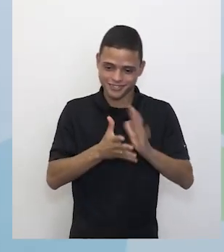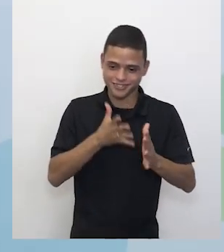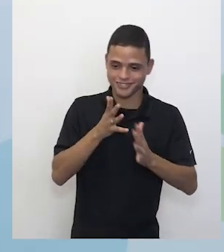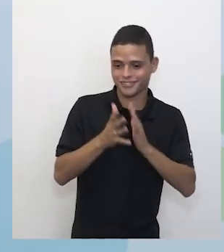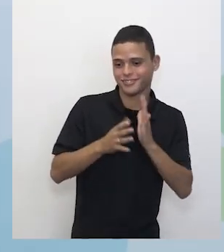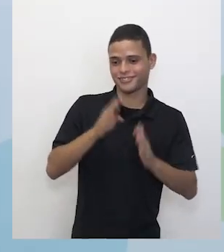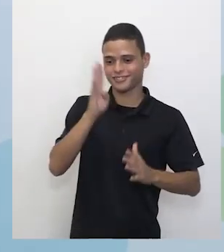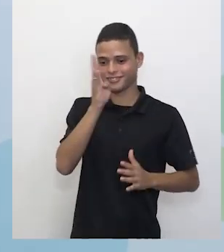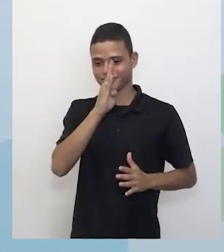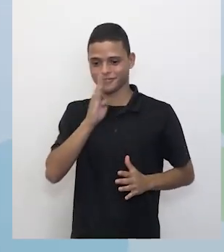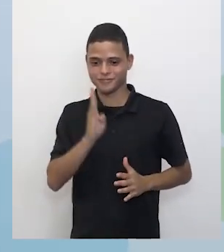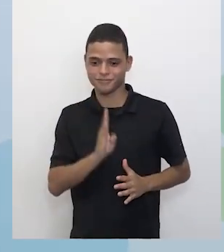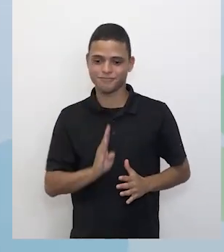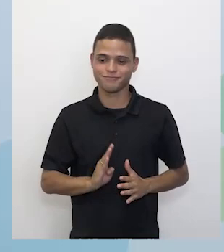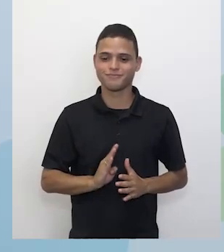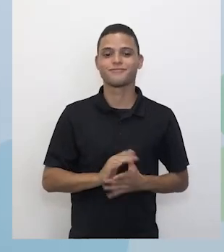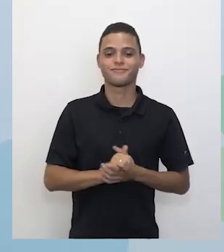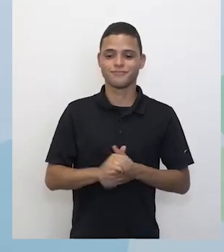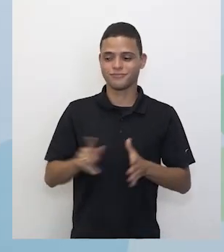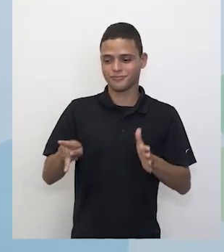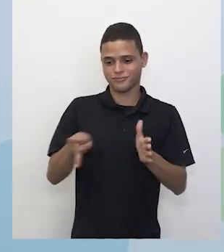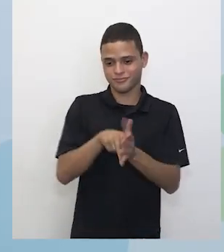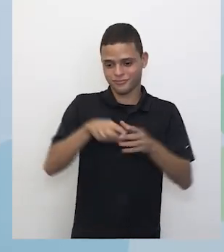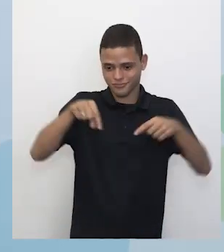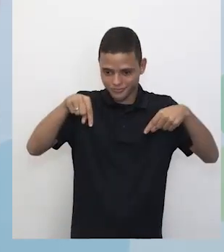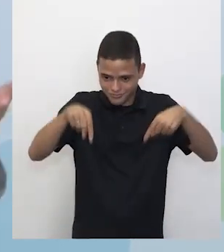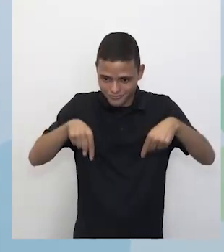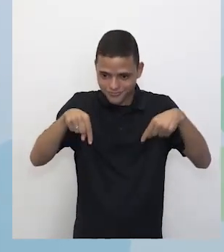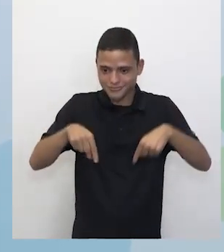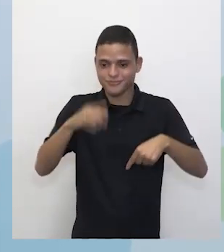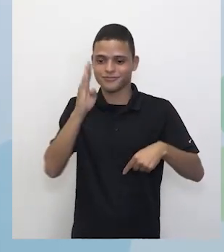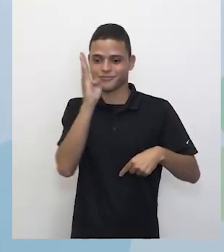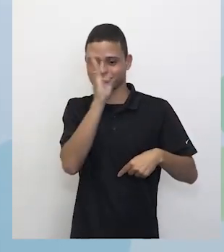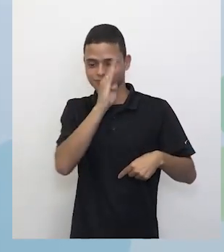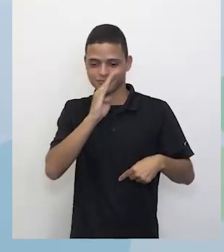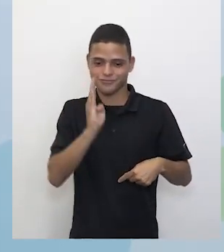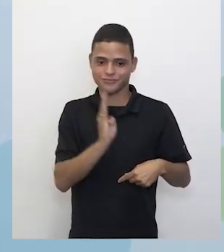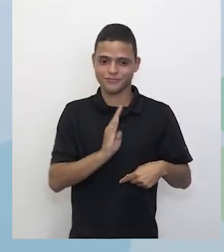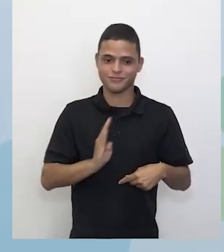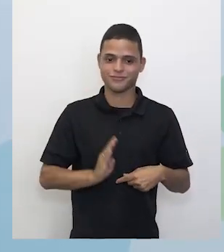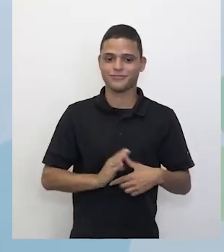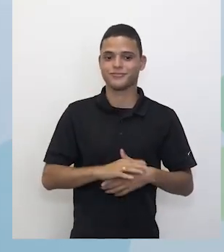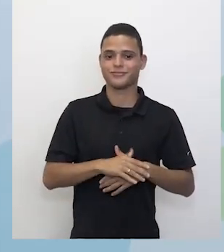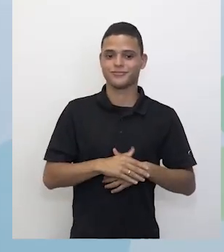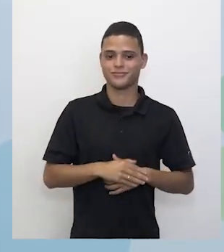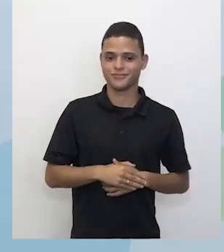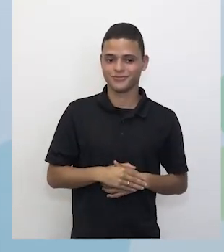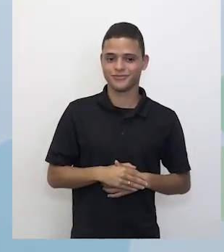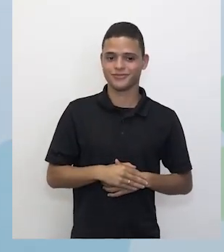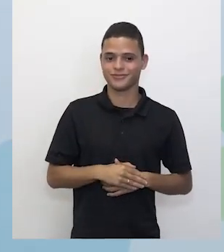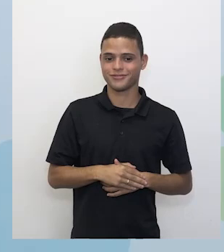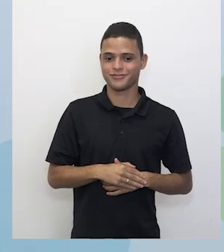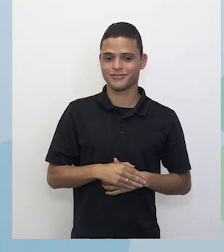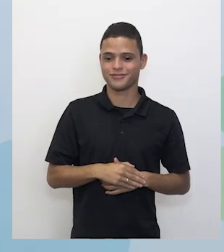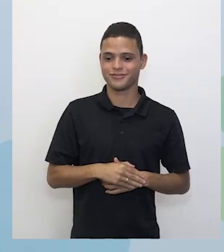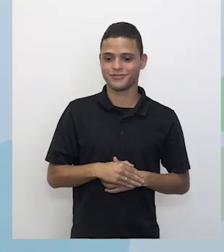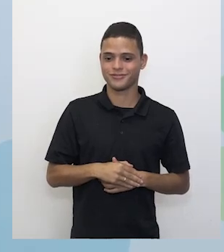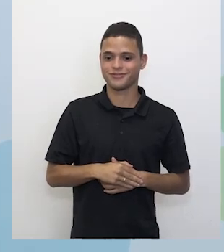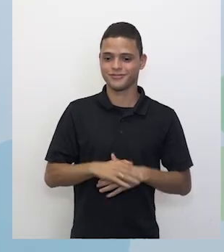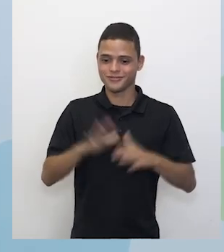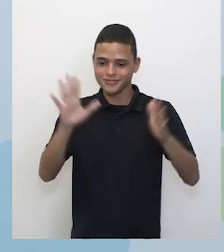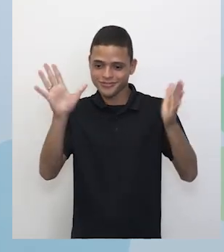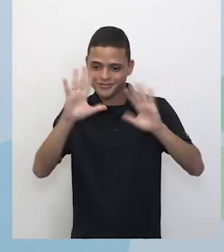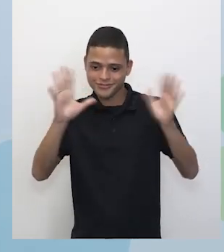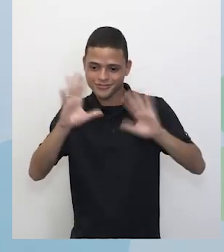de sinais, língua oficial do nosso país, ao lado da língua portuguesa. Eu quero saudar o nosso intérprete Matheus, com